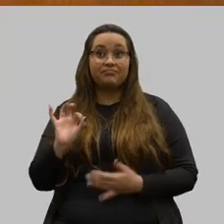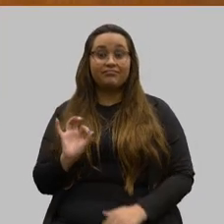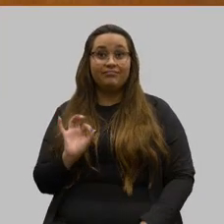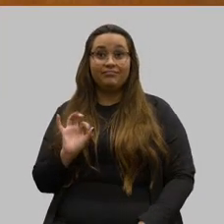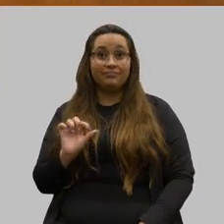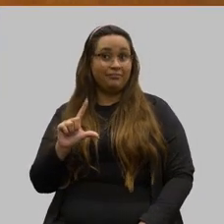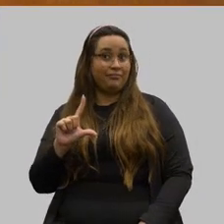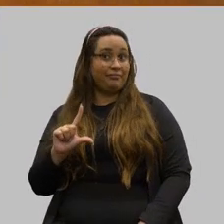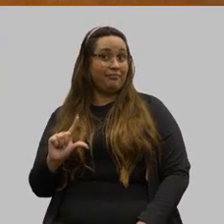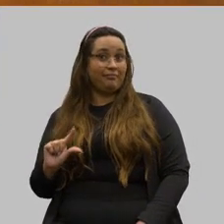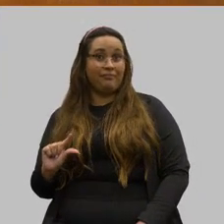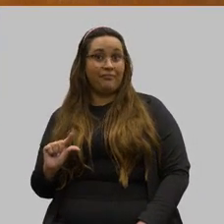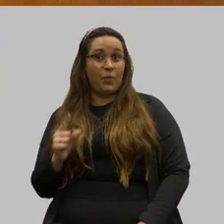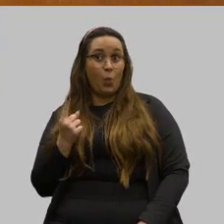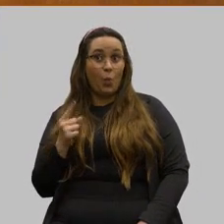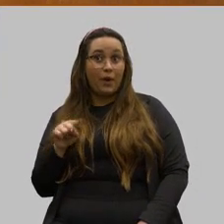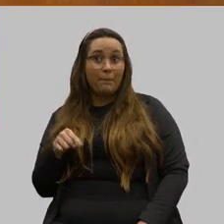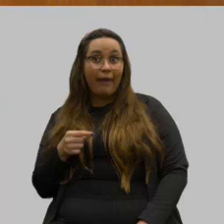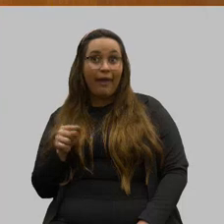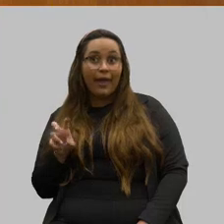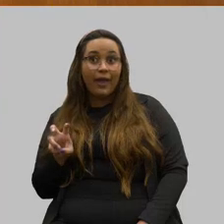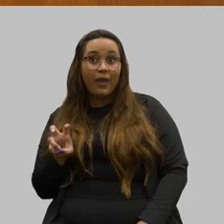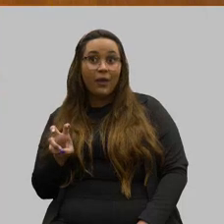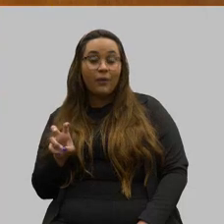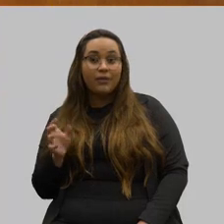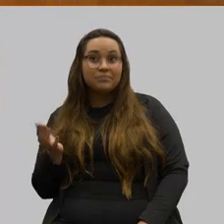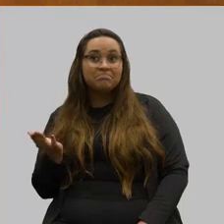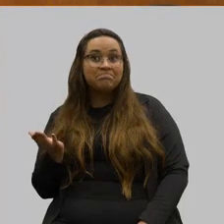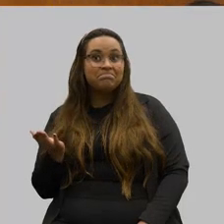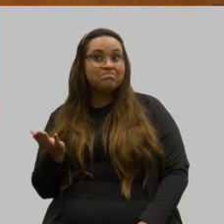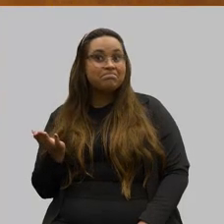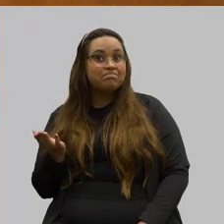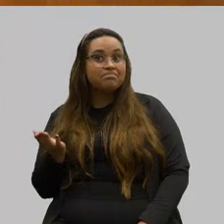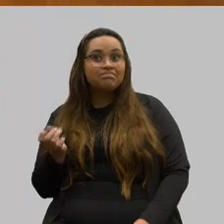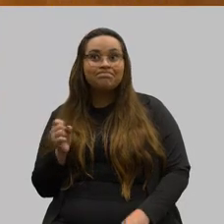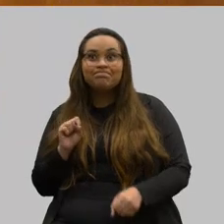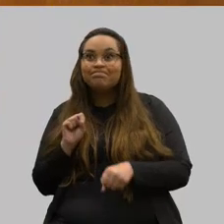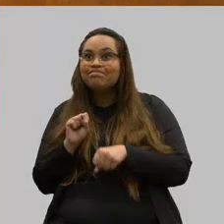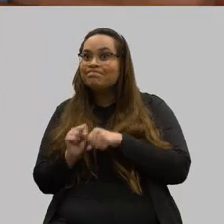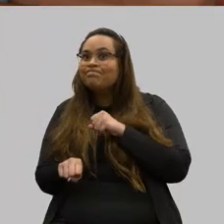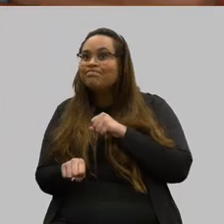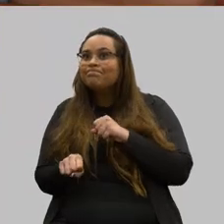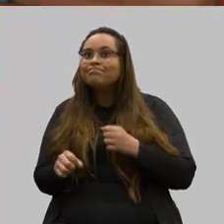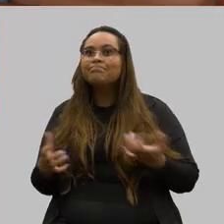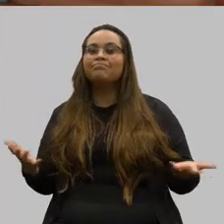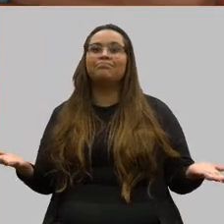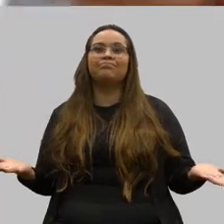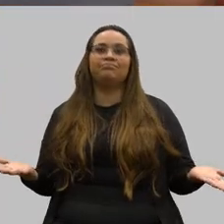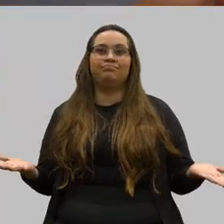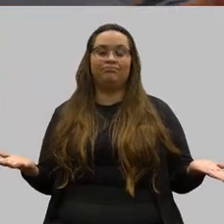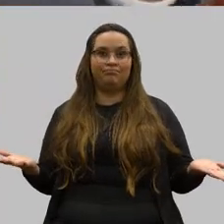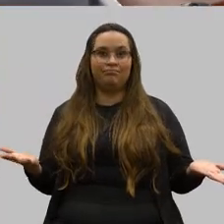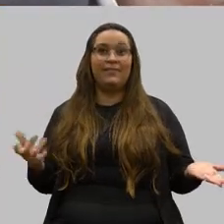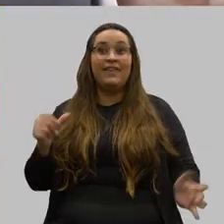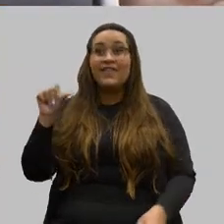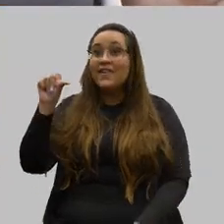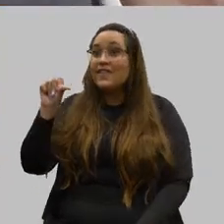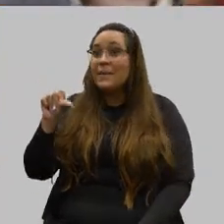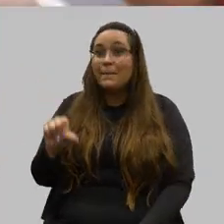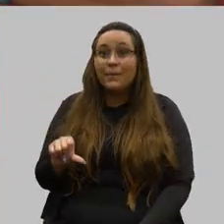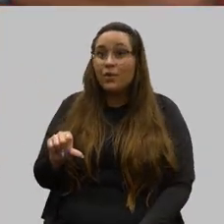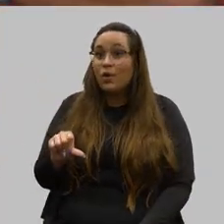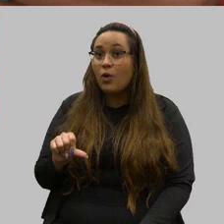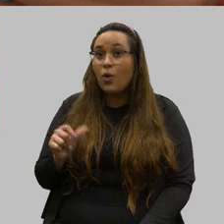para 1,52 quebra destrói E caso vossa excelência não sabe ficará pior do que o